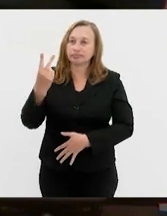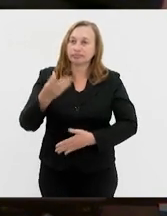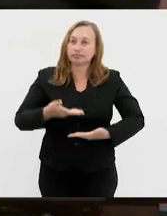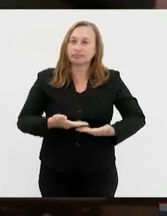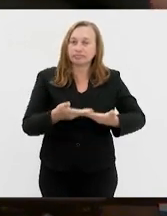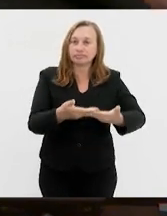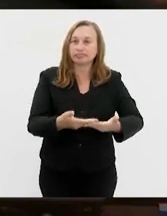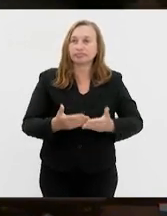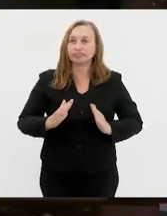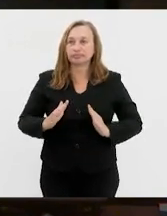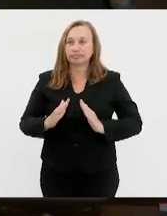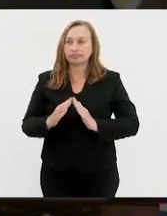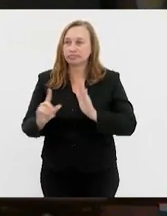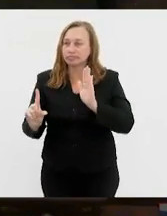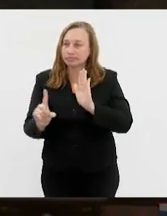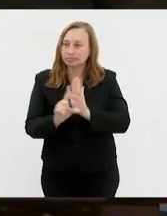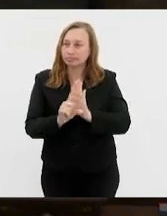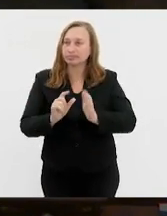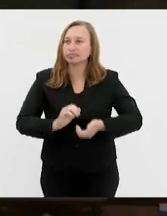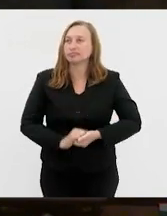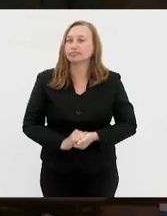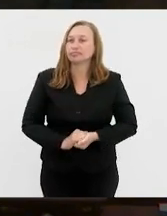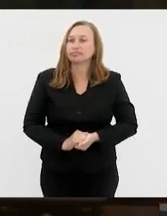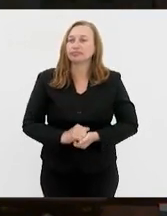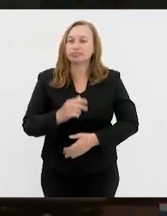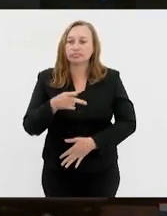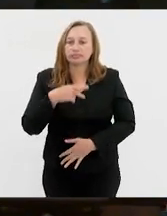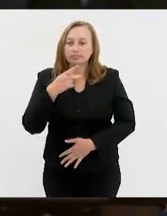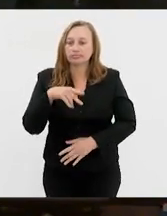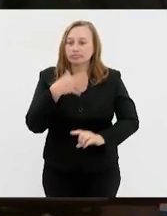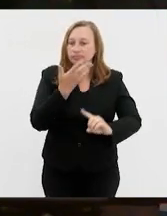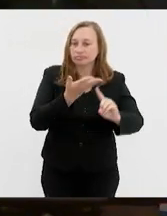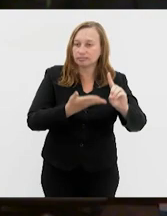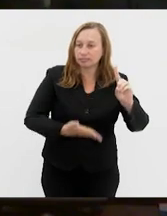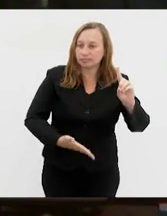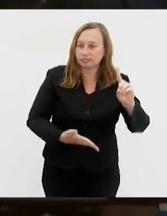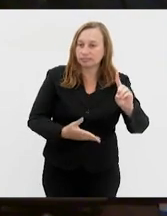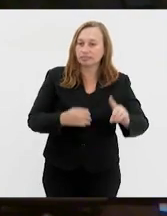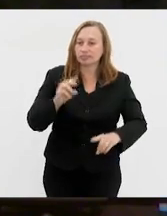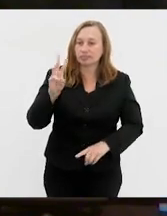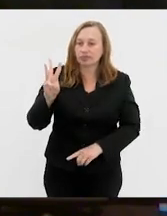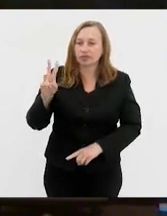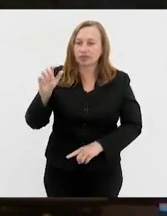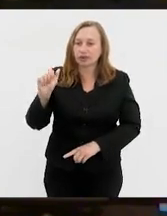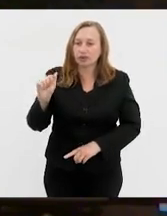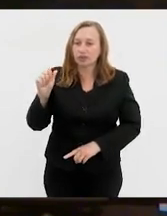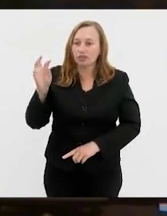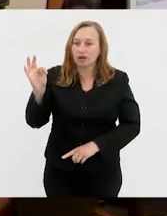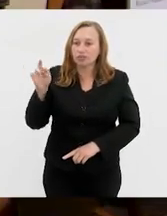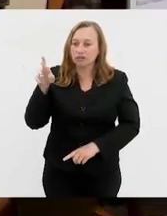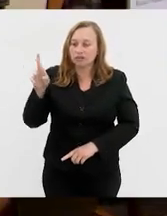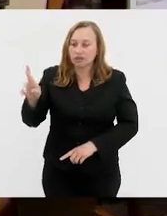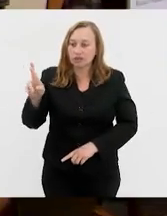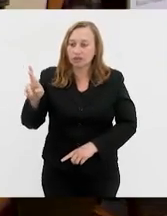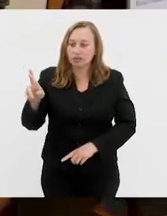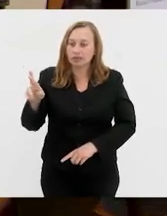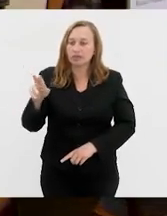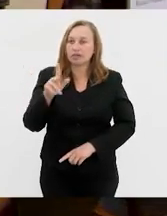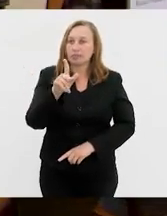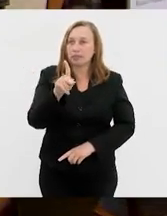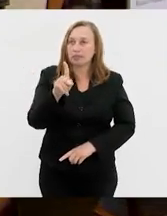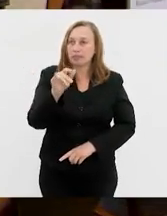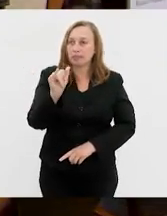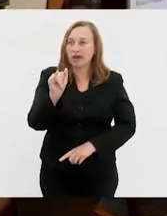legislativa. E passar a palavra aí ao homenageado Valtinho Paixão. Ah, vai ter que